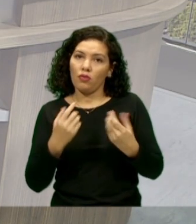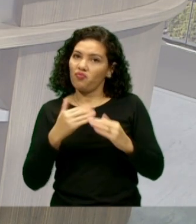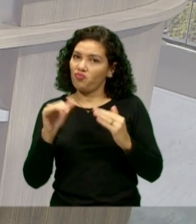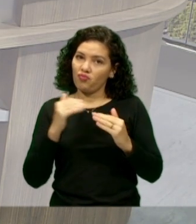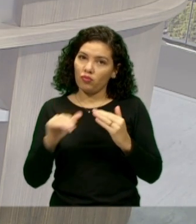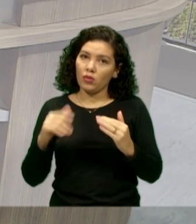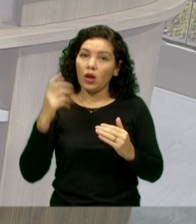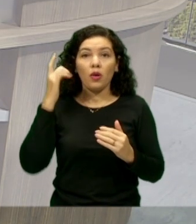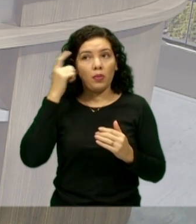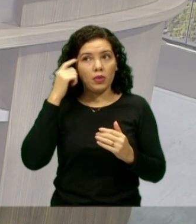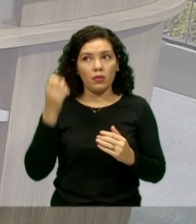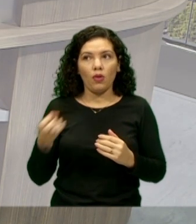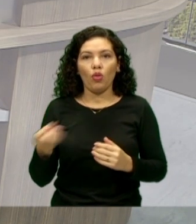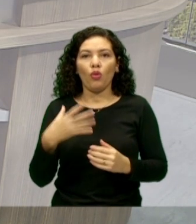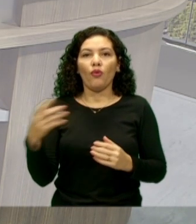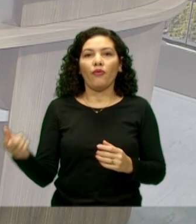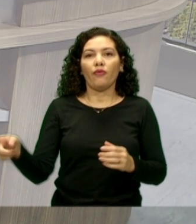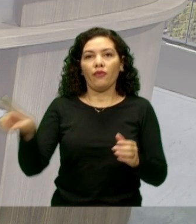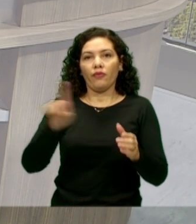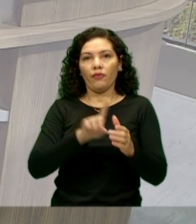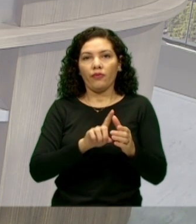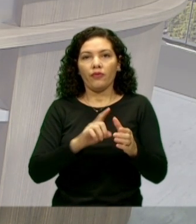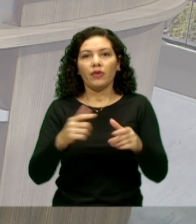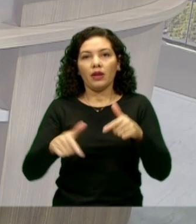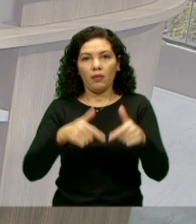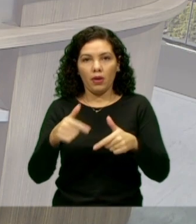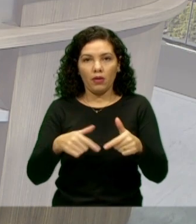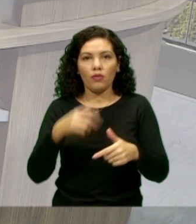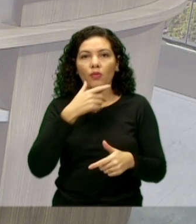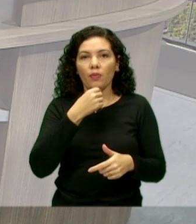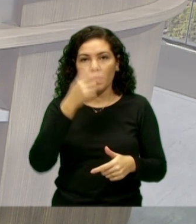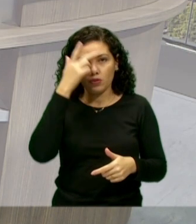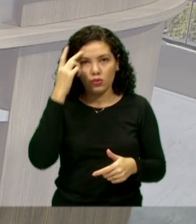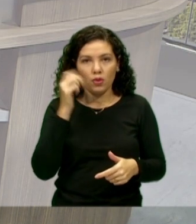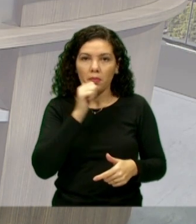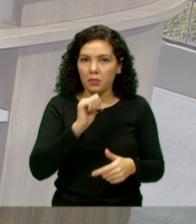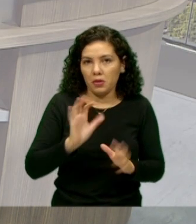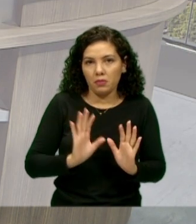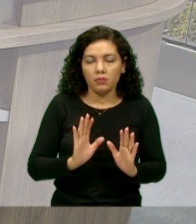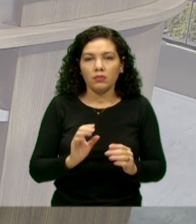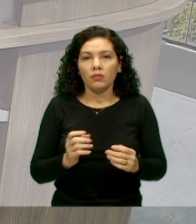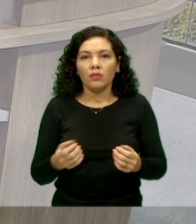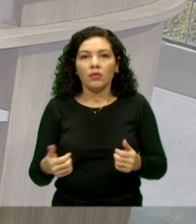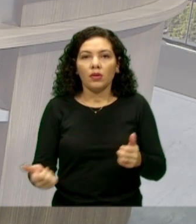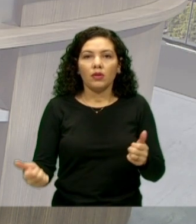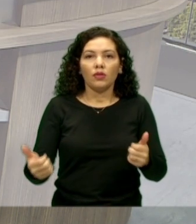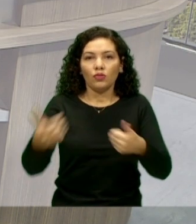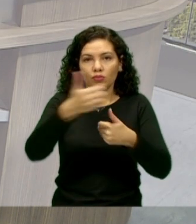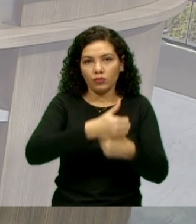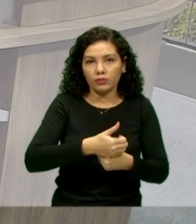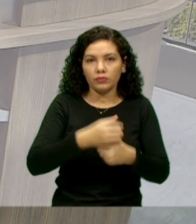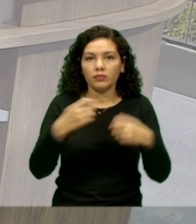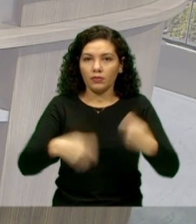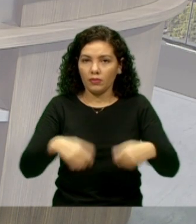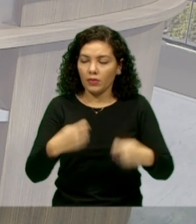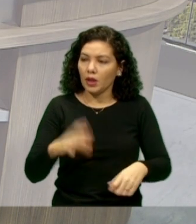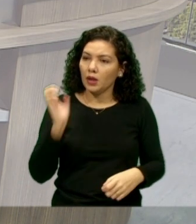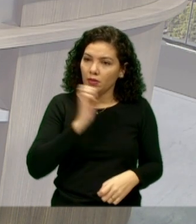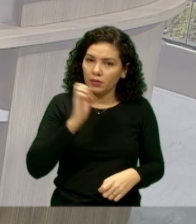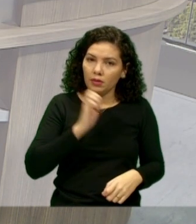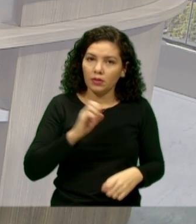novo funcionário, mas se nós pagarmos hora extra para suprir uma necessidade, se é uma necessidade